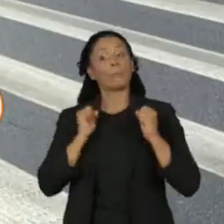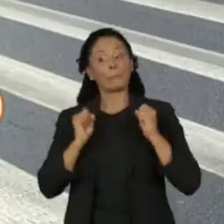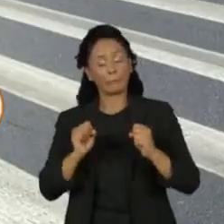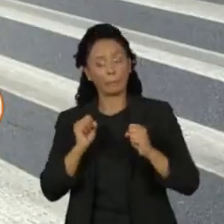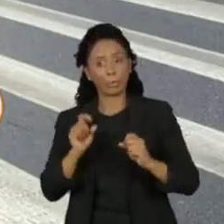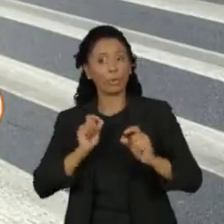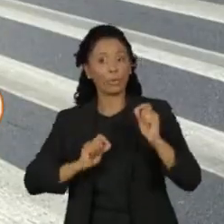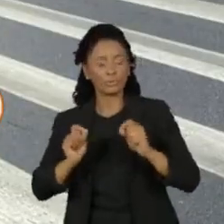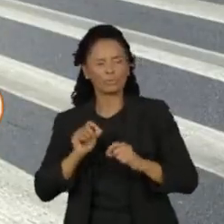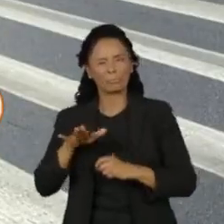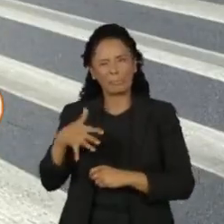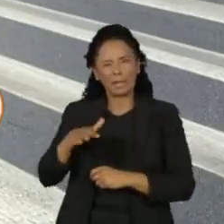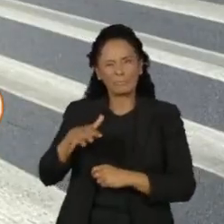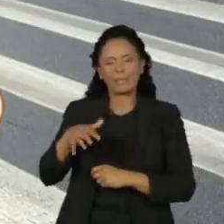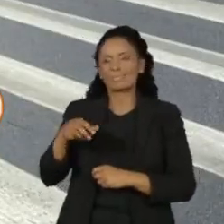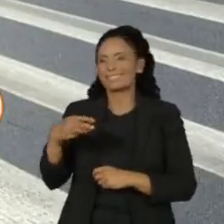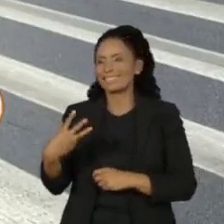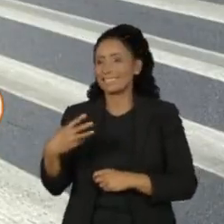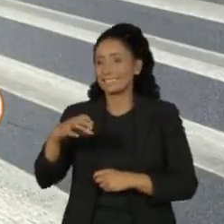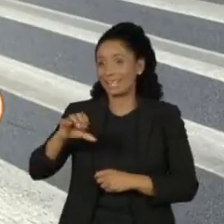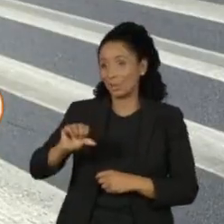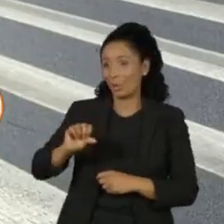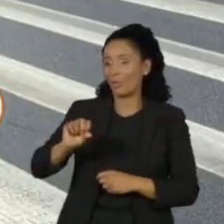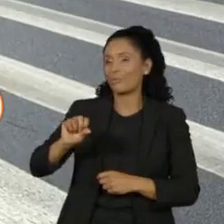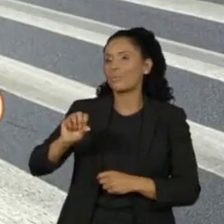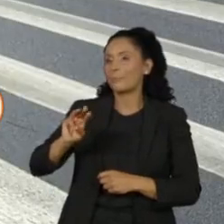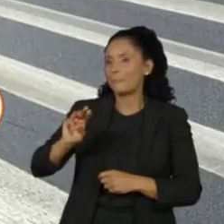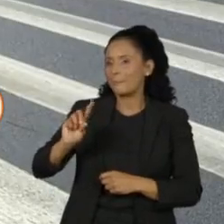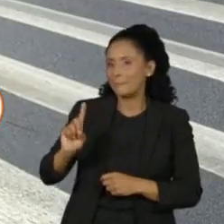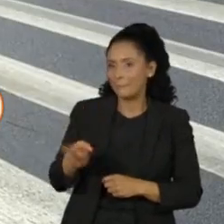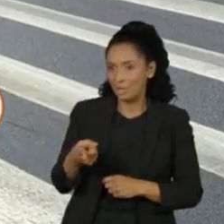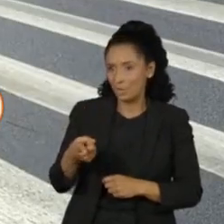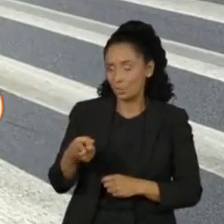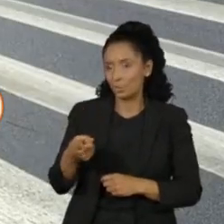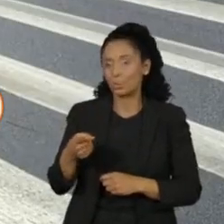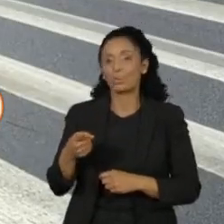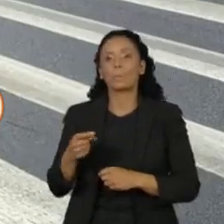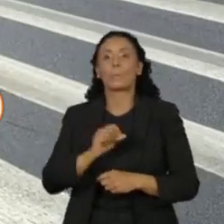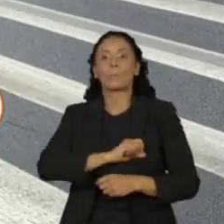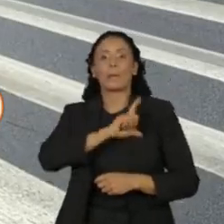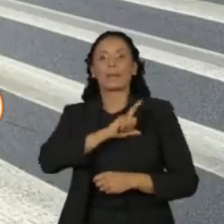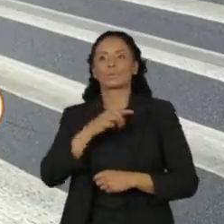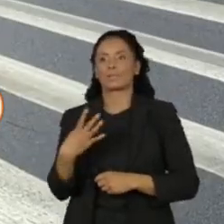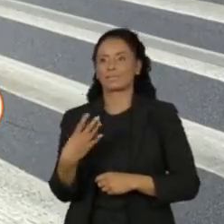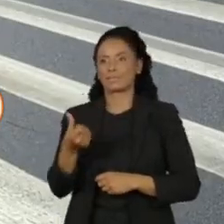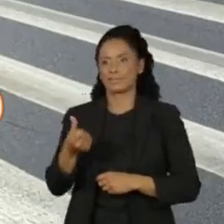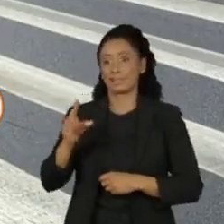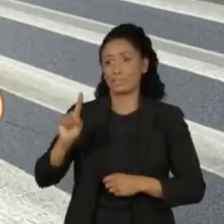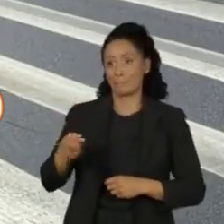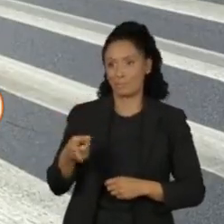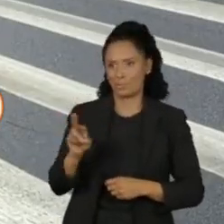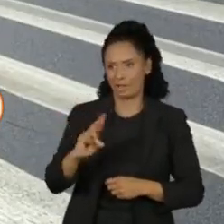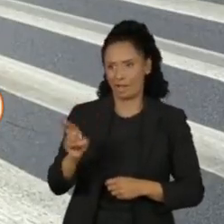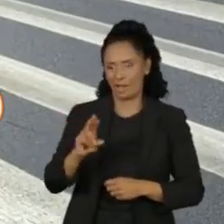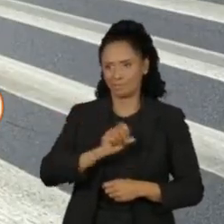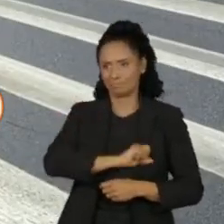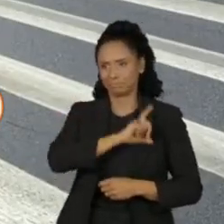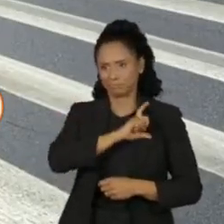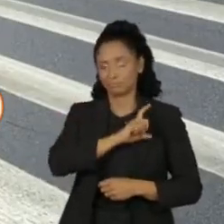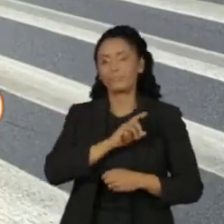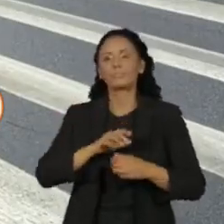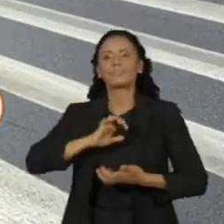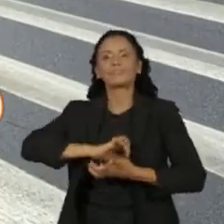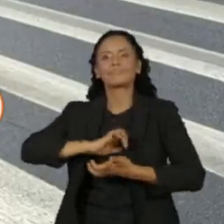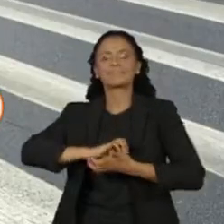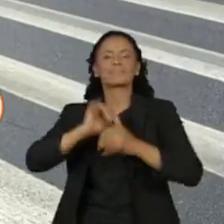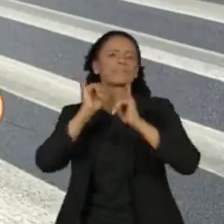passar de mais ou menos 39 mil reais para 46 mil reais. O STF justificou